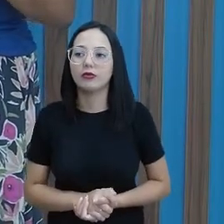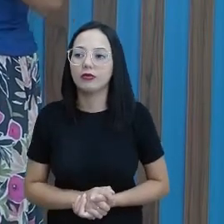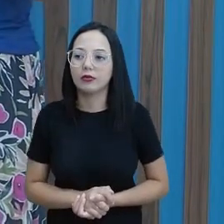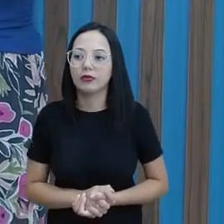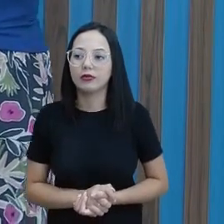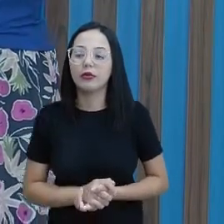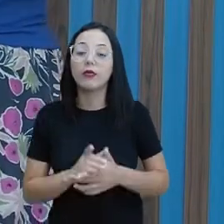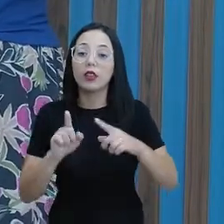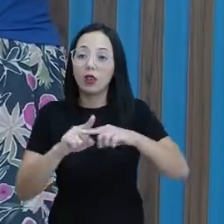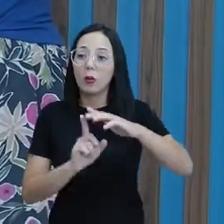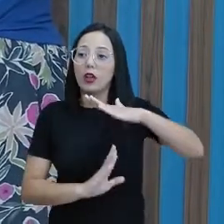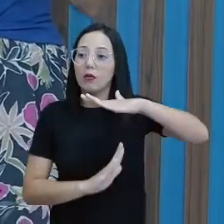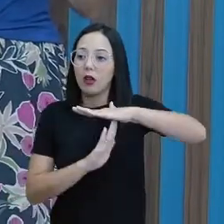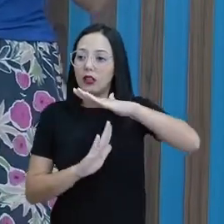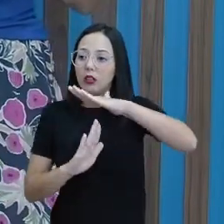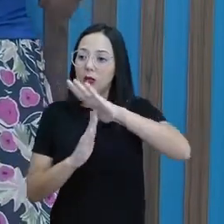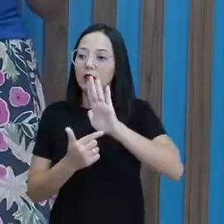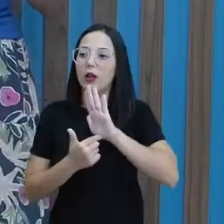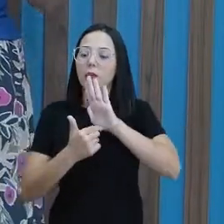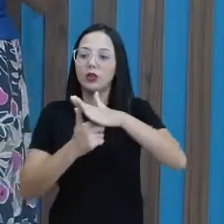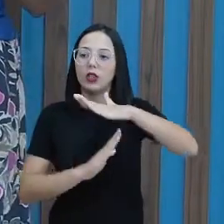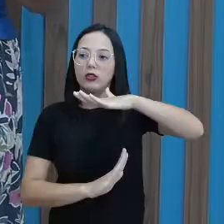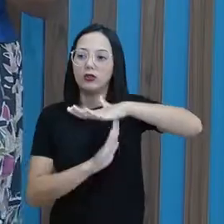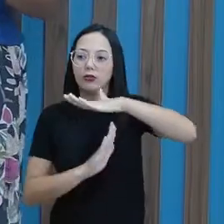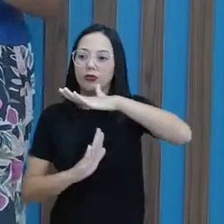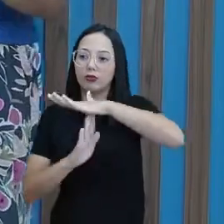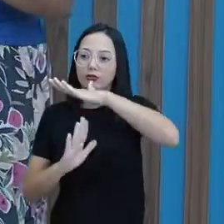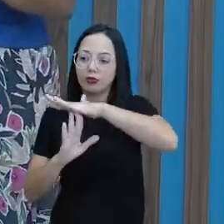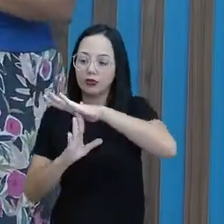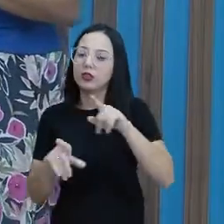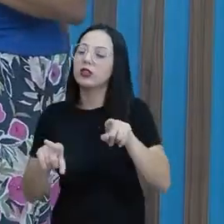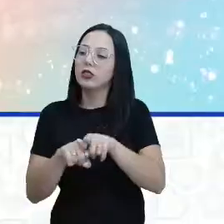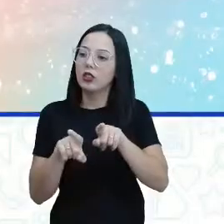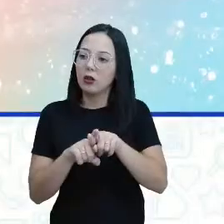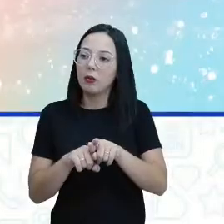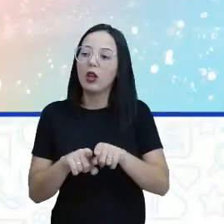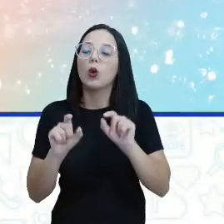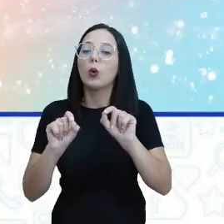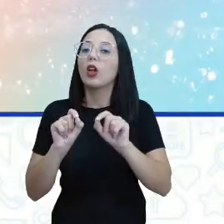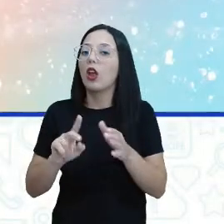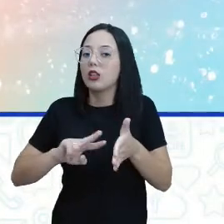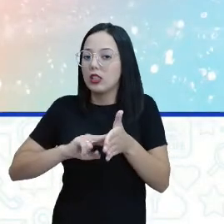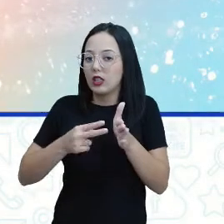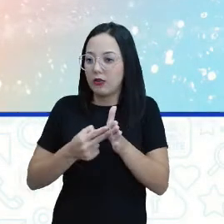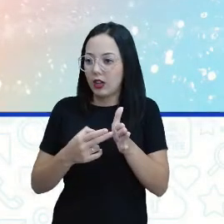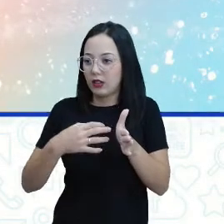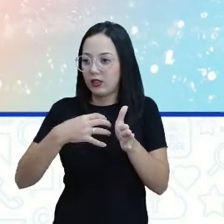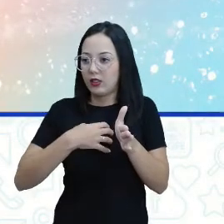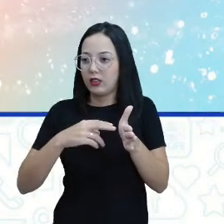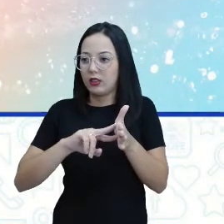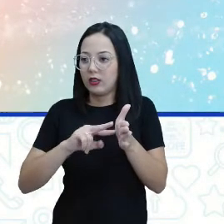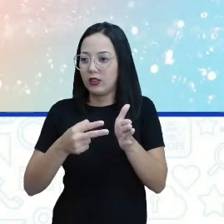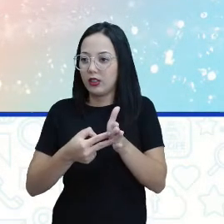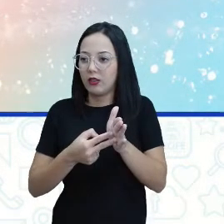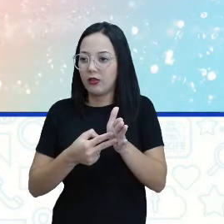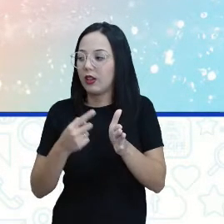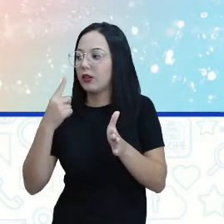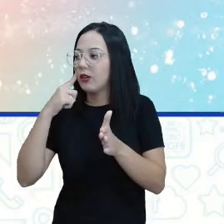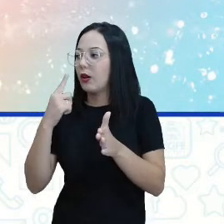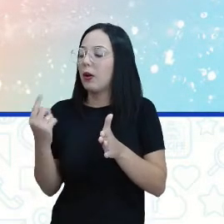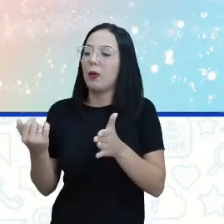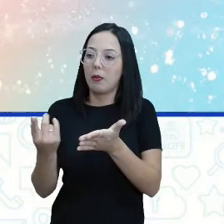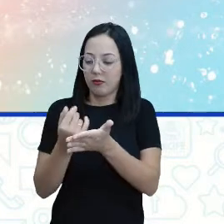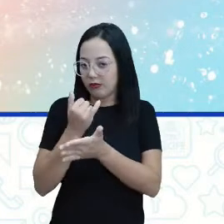Entonação e pausa, bem como indicam limites sintáticos e unidades de sentido. Perdão, gente.